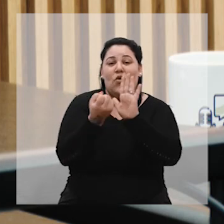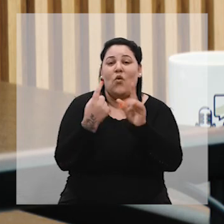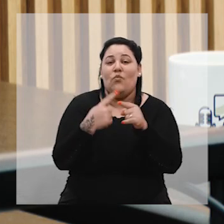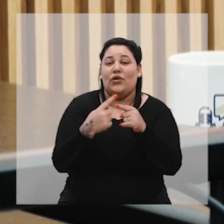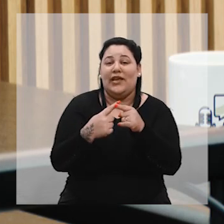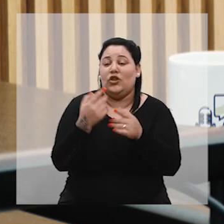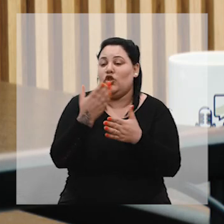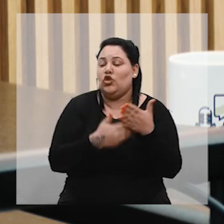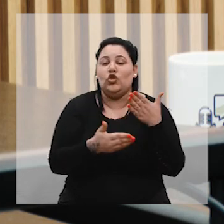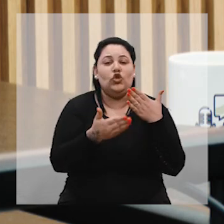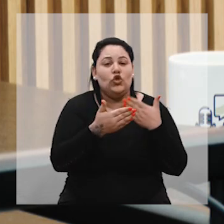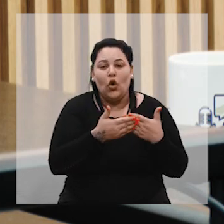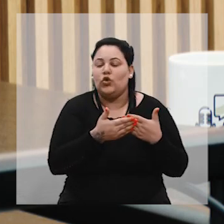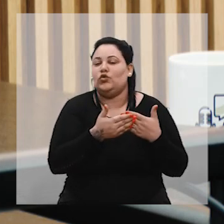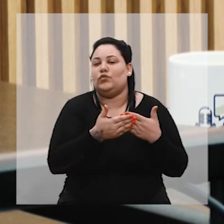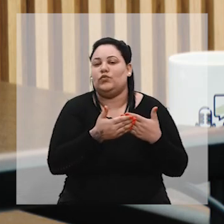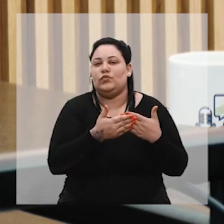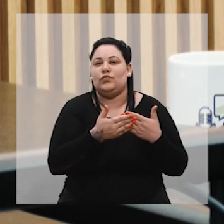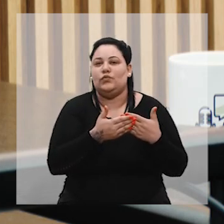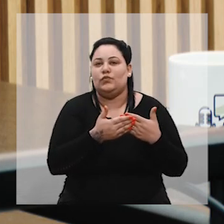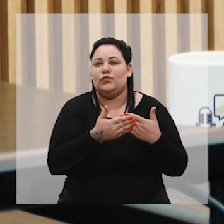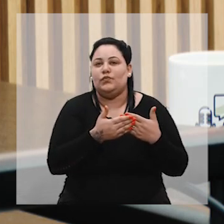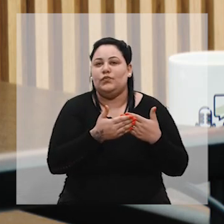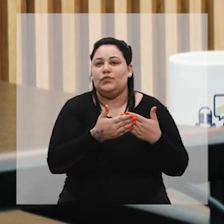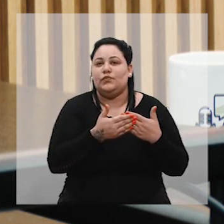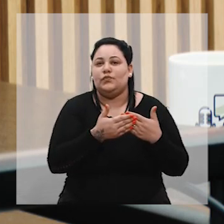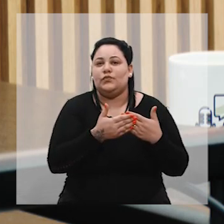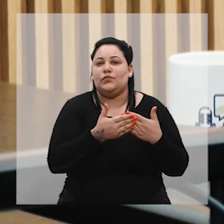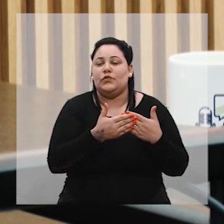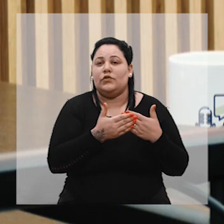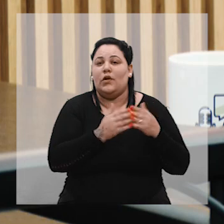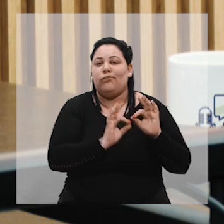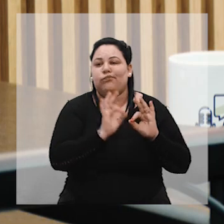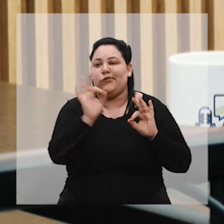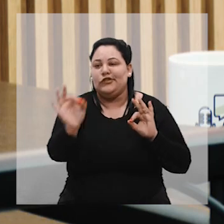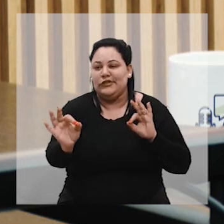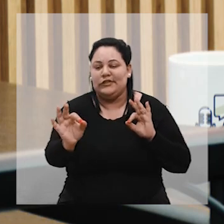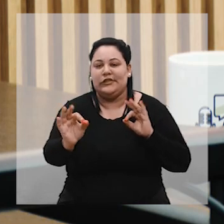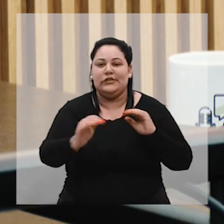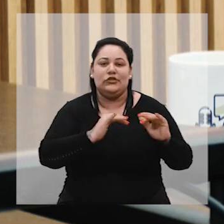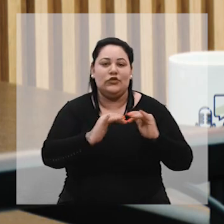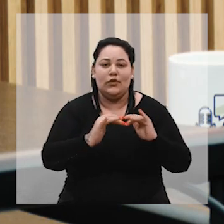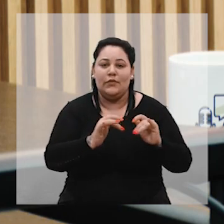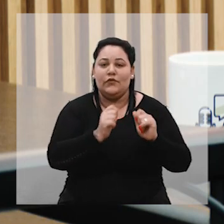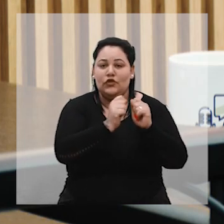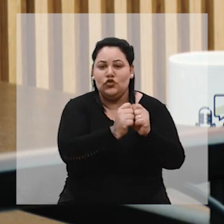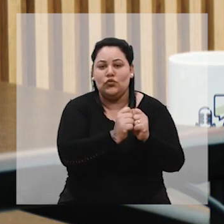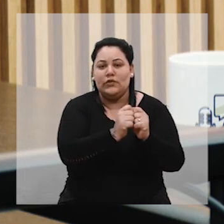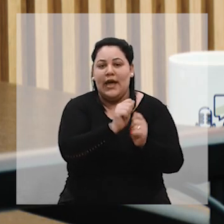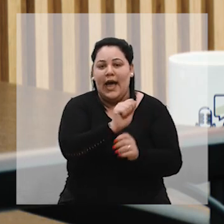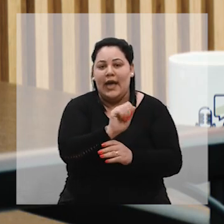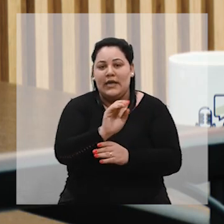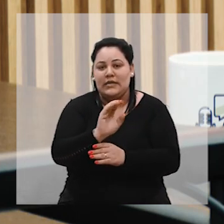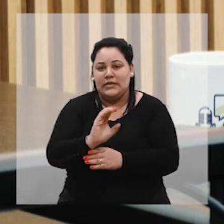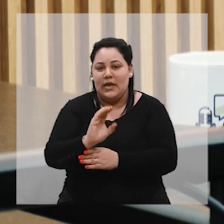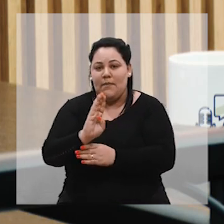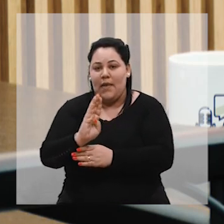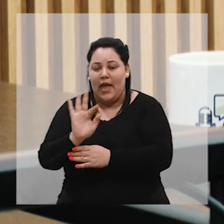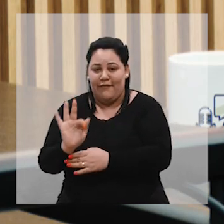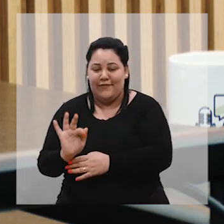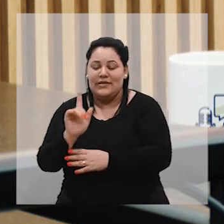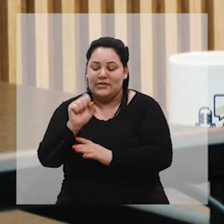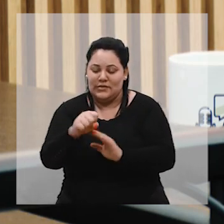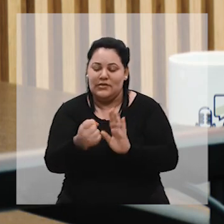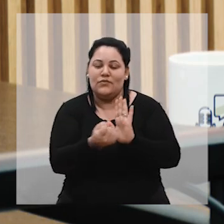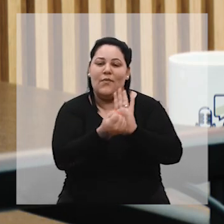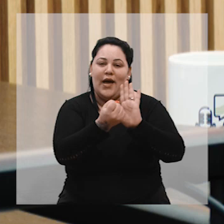marco, porque toda a convocação, todo o deslocamento dos atletas foi através da CBF. Então, esse sim